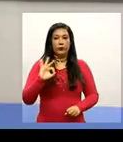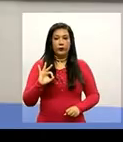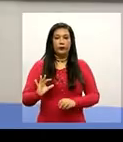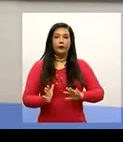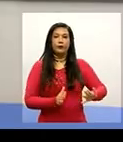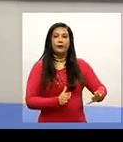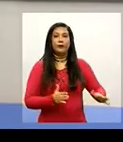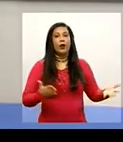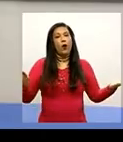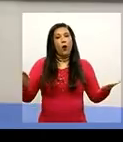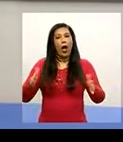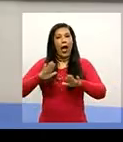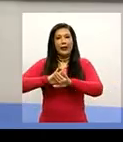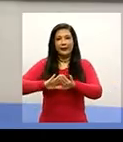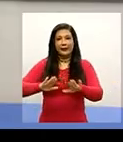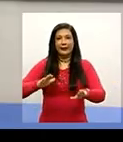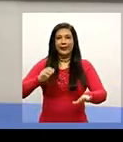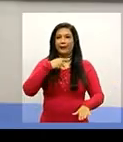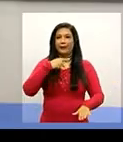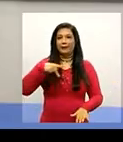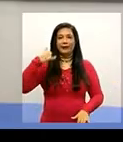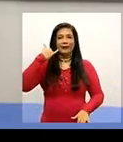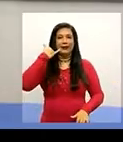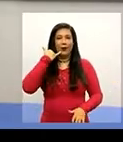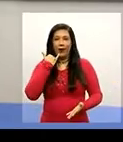né? Vamos ver esse vídeo.